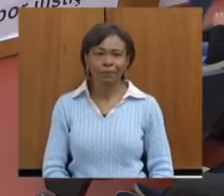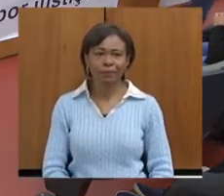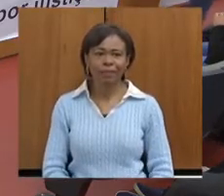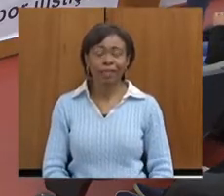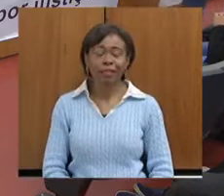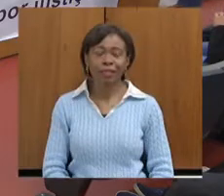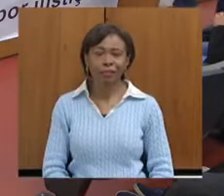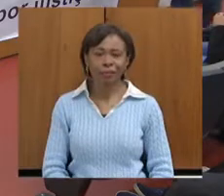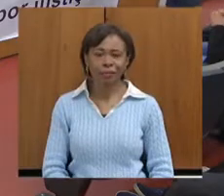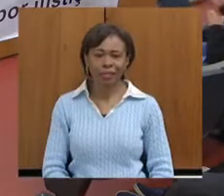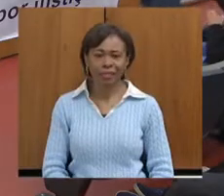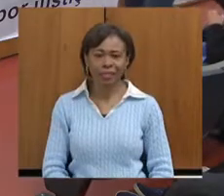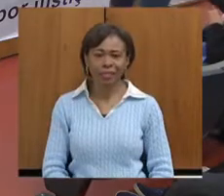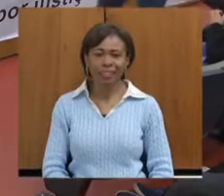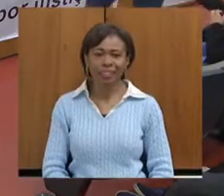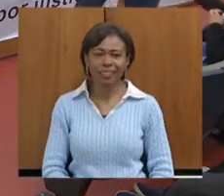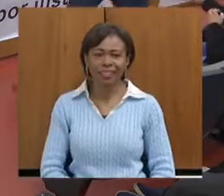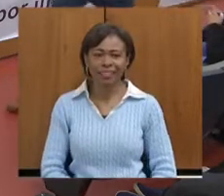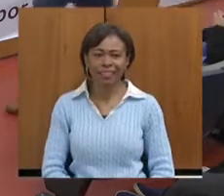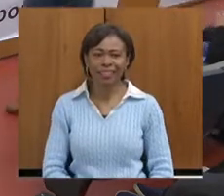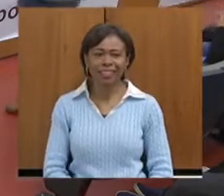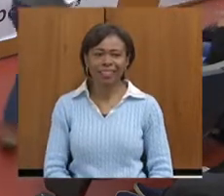E aí